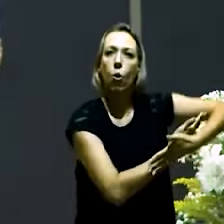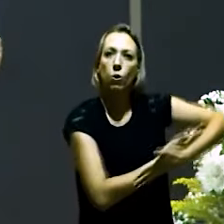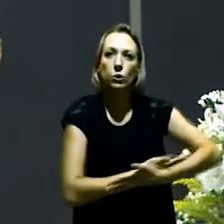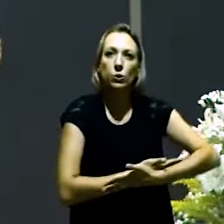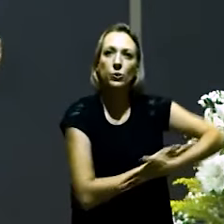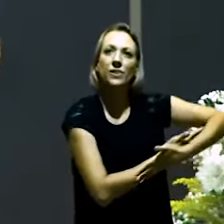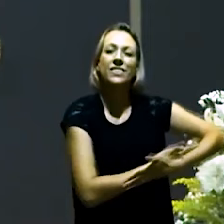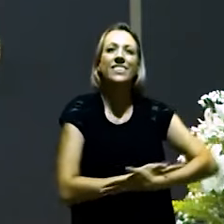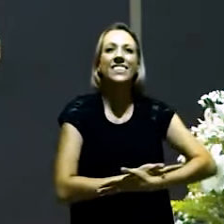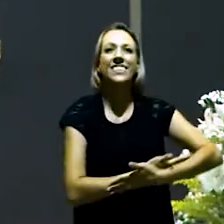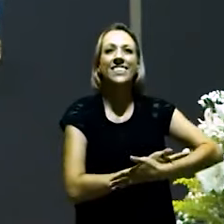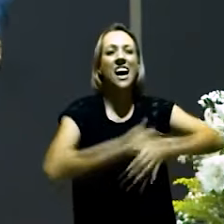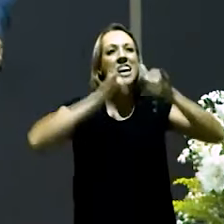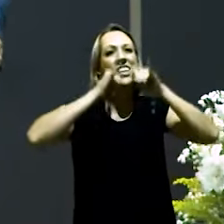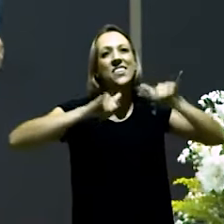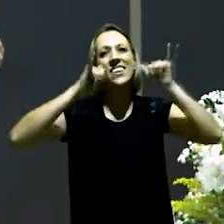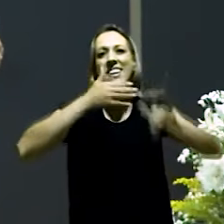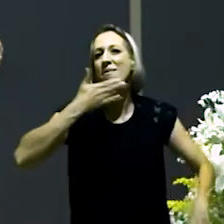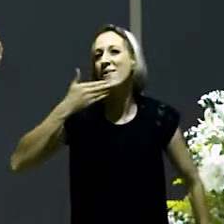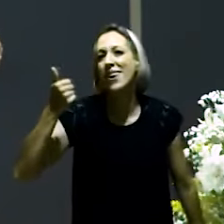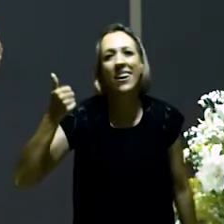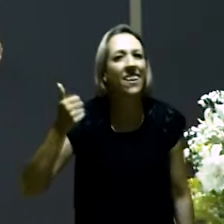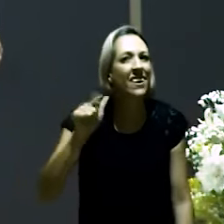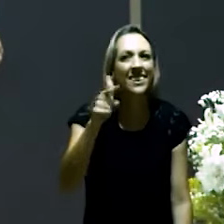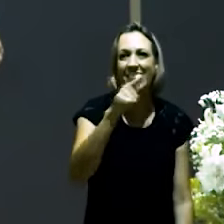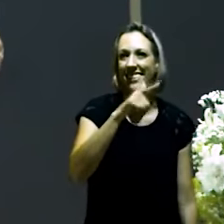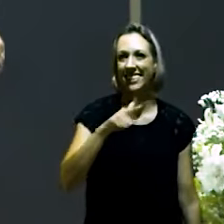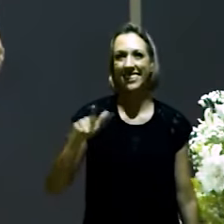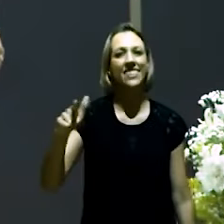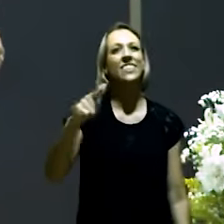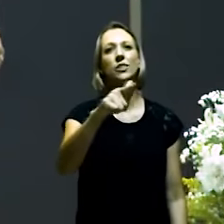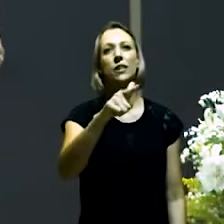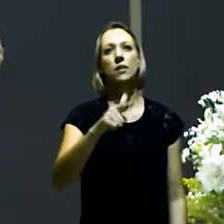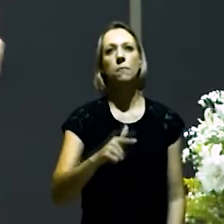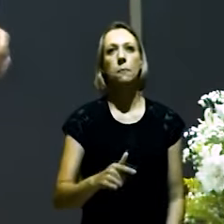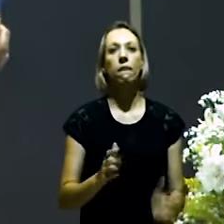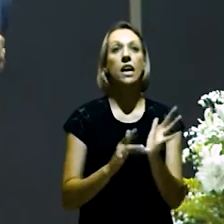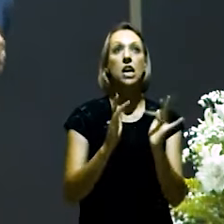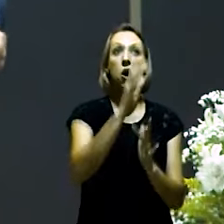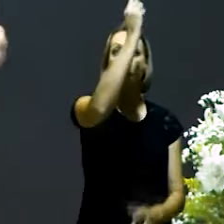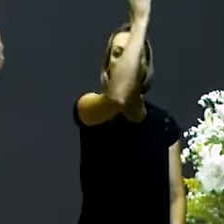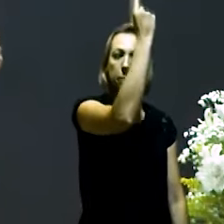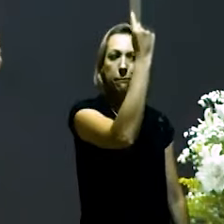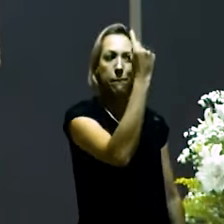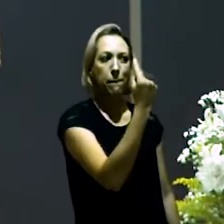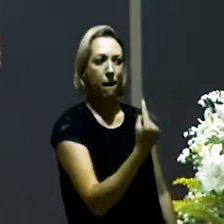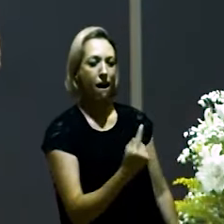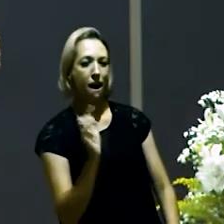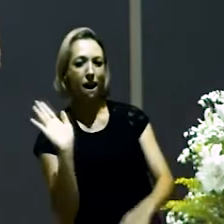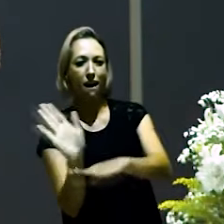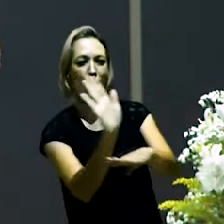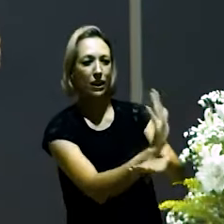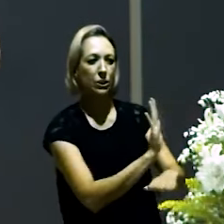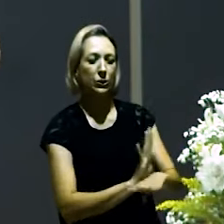Não há notícia melhor do que essa. Entra alguém no campo de batalha, onde só haviam cadáveres sendo colhidos